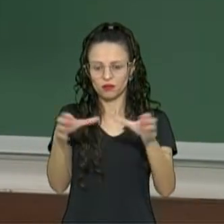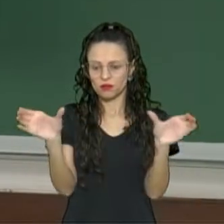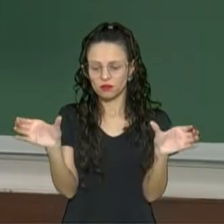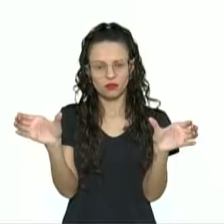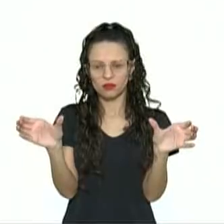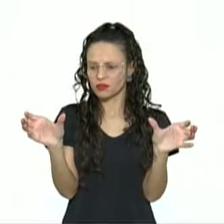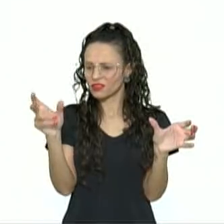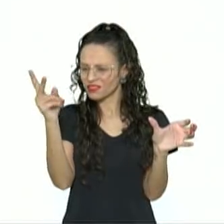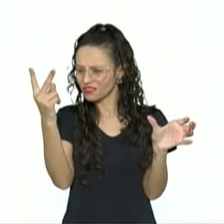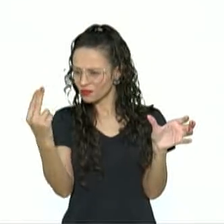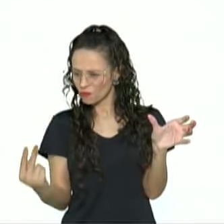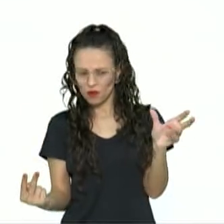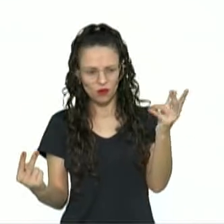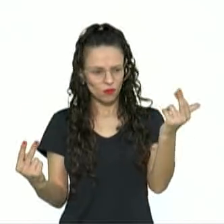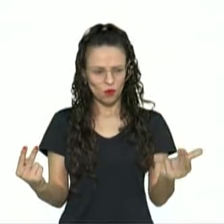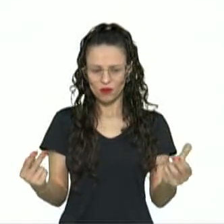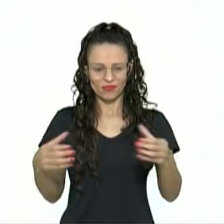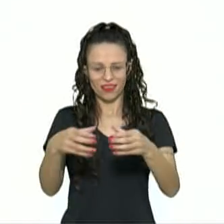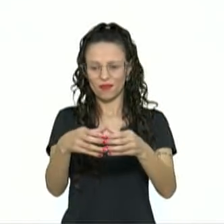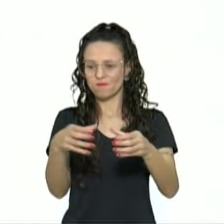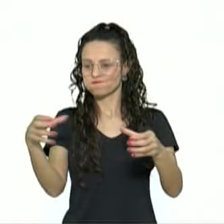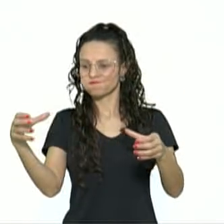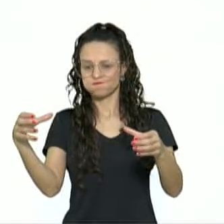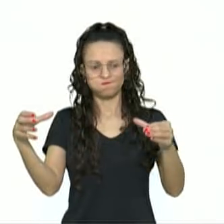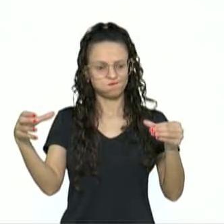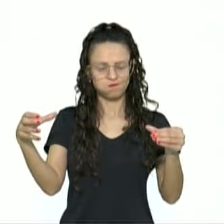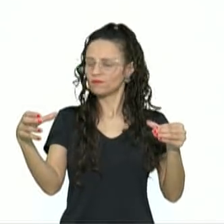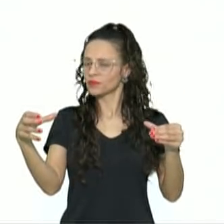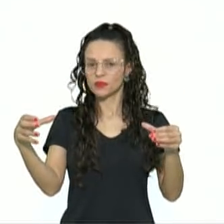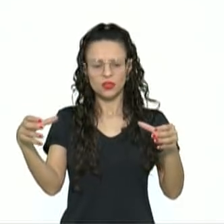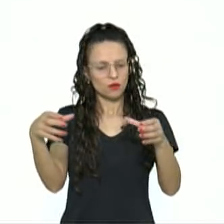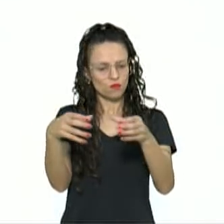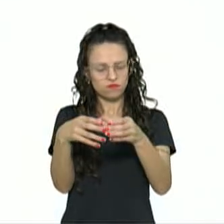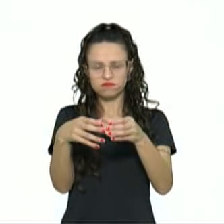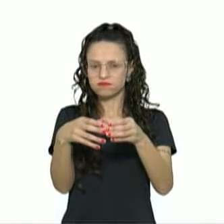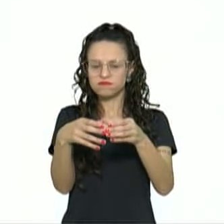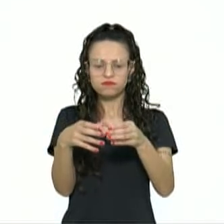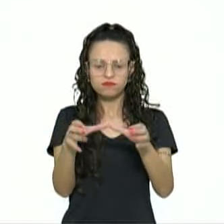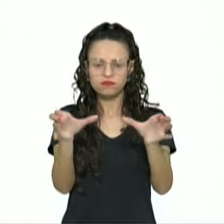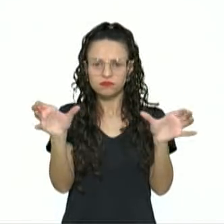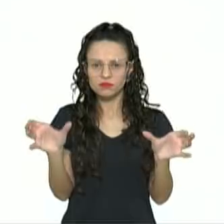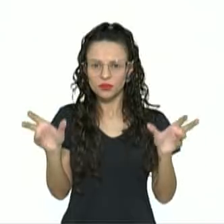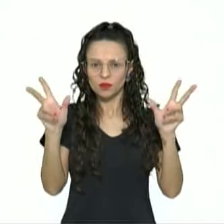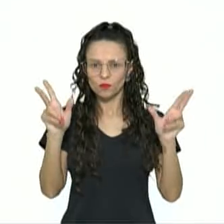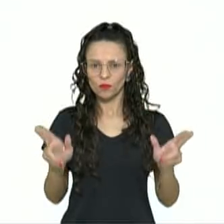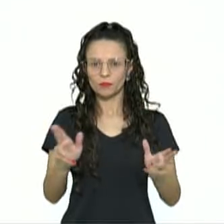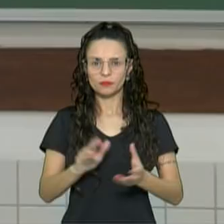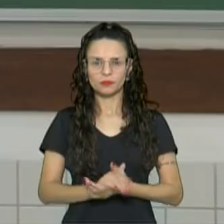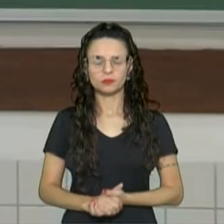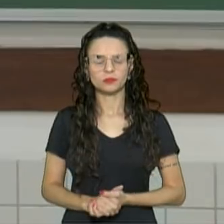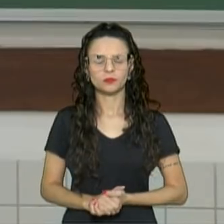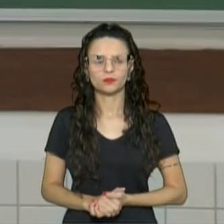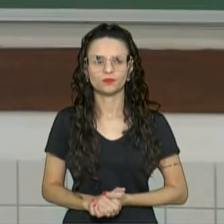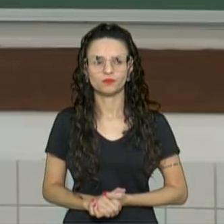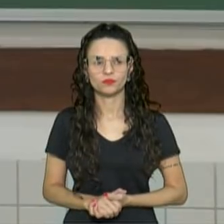ter um lado maior, outro menor. Eles vão trabalhar a simetria, né? Os lados iguais.